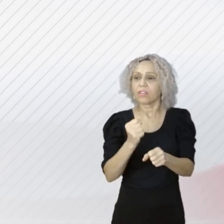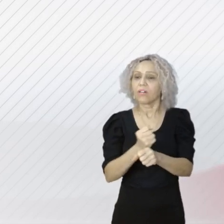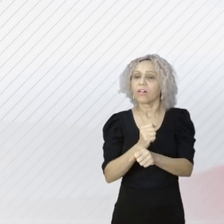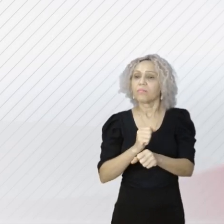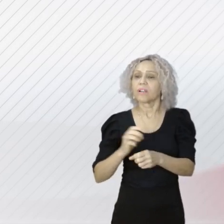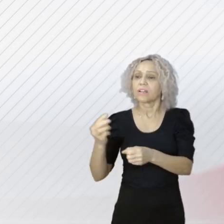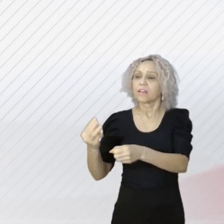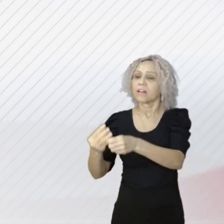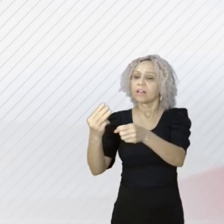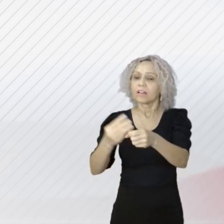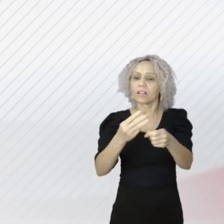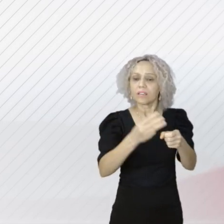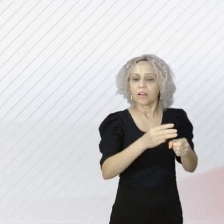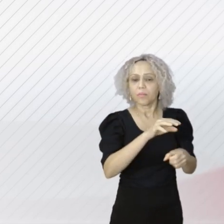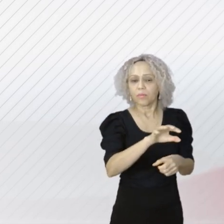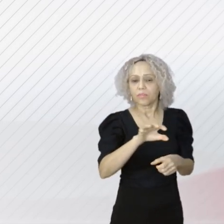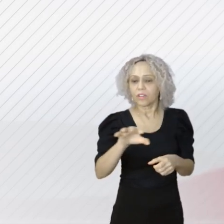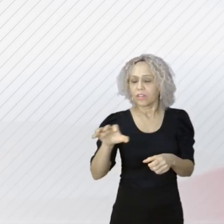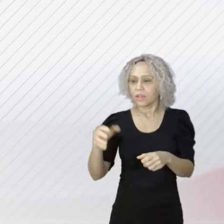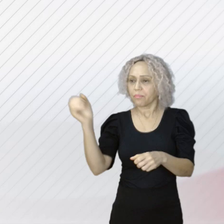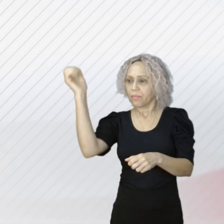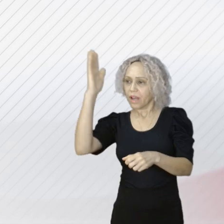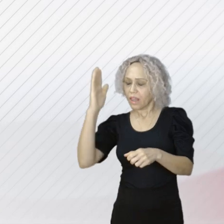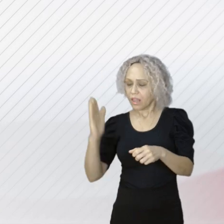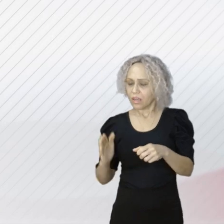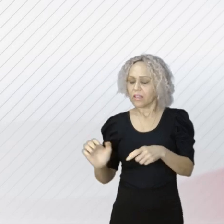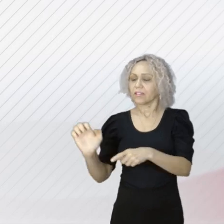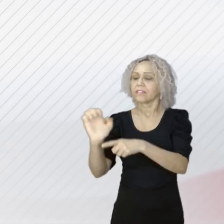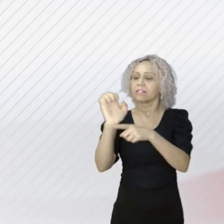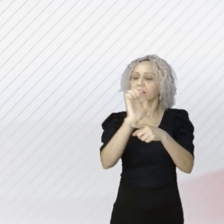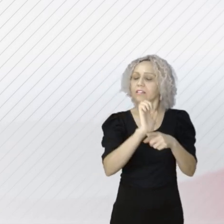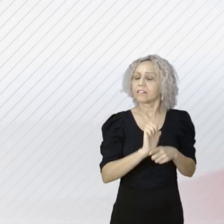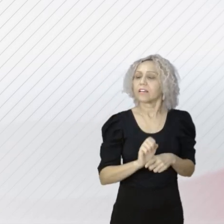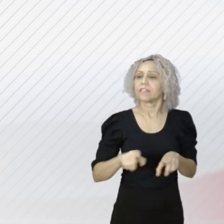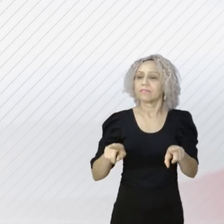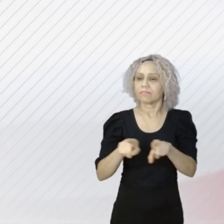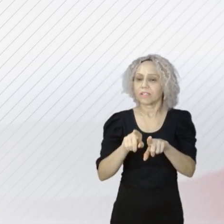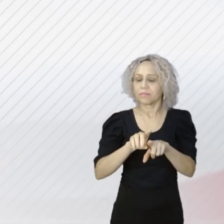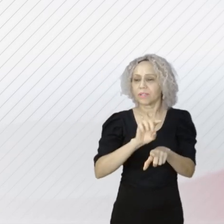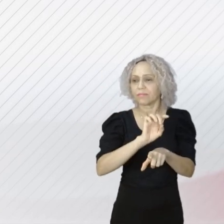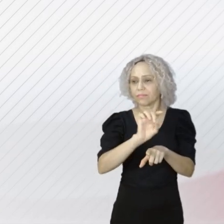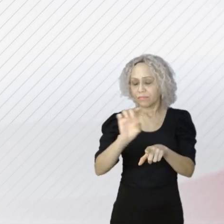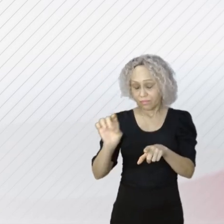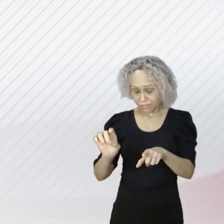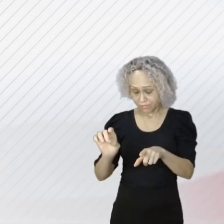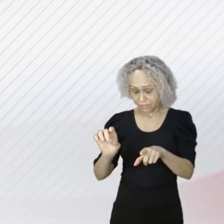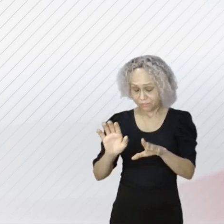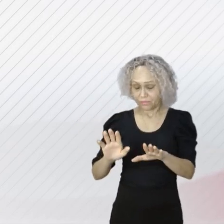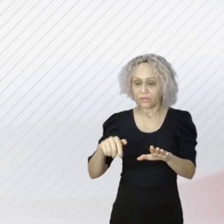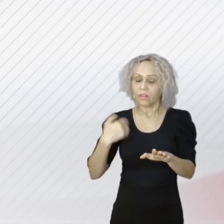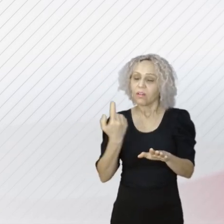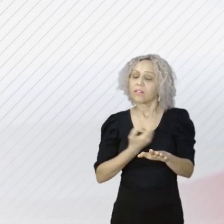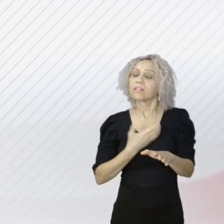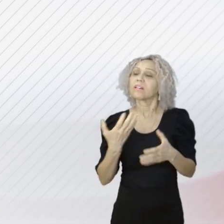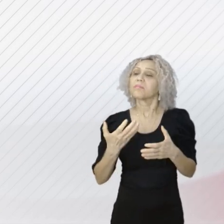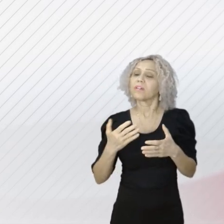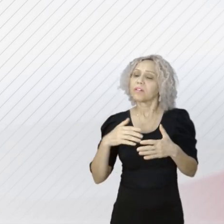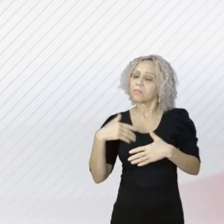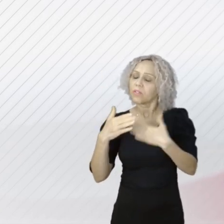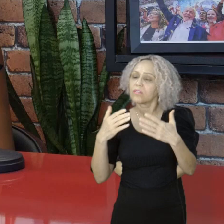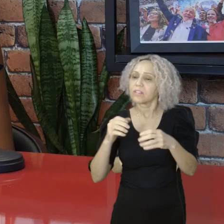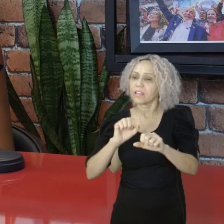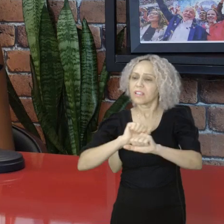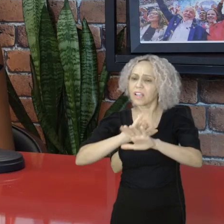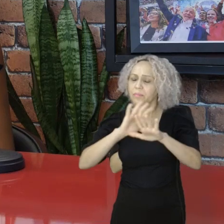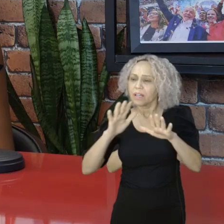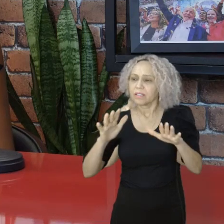cada município brasileiro e cada estado, onde nós queremos fazer um processo transparente e